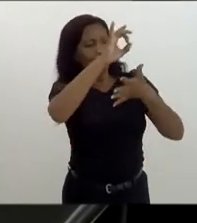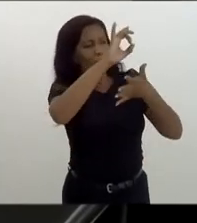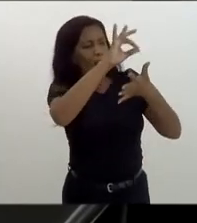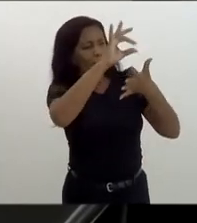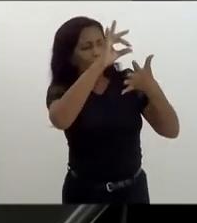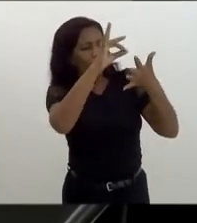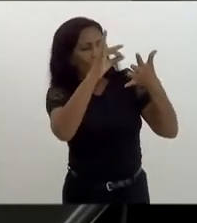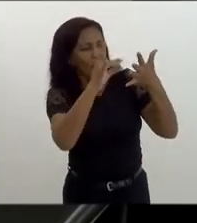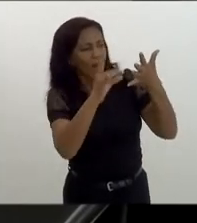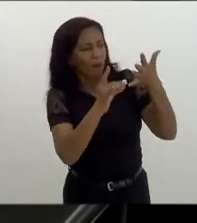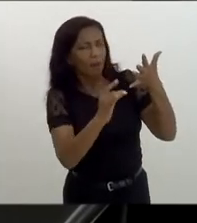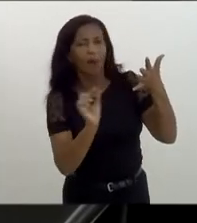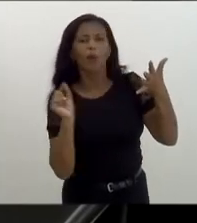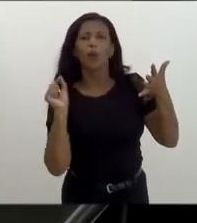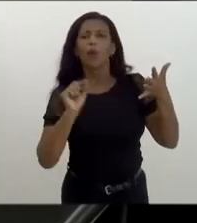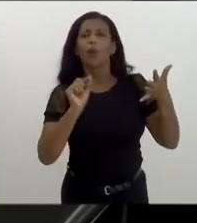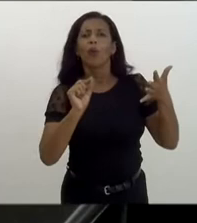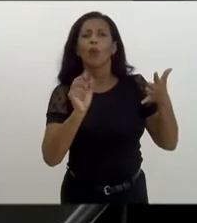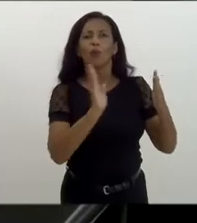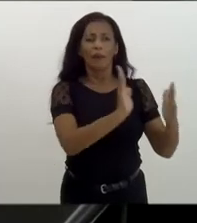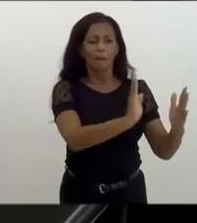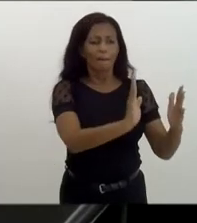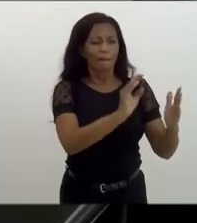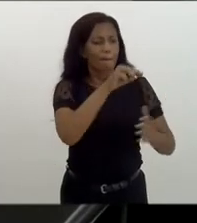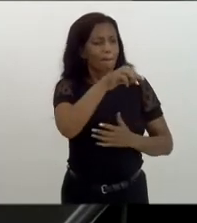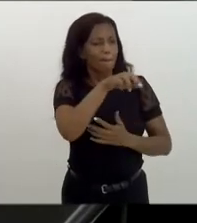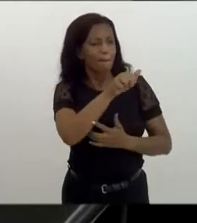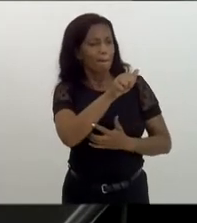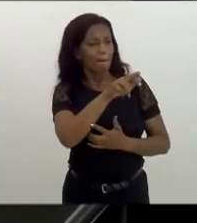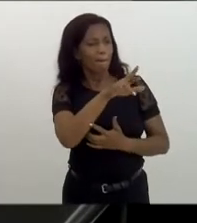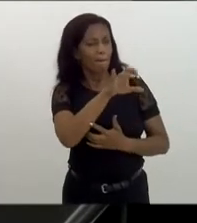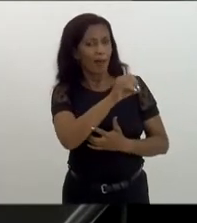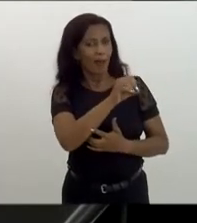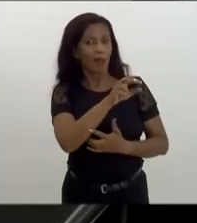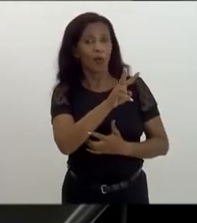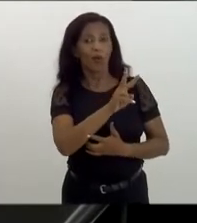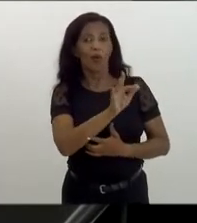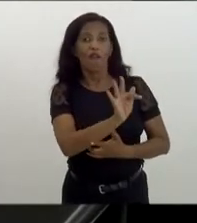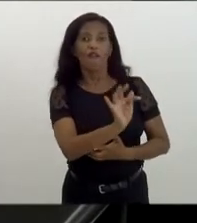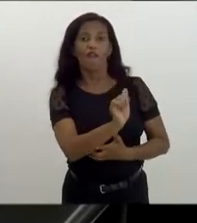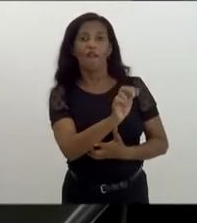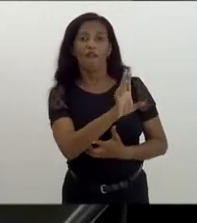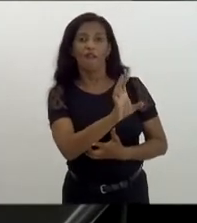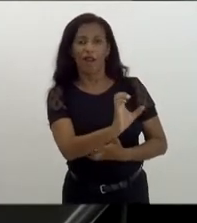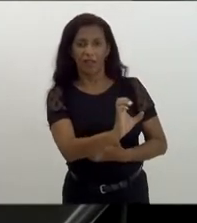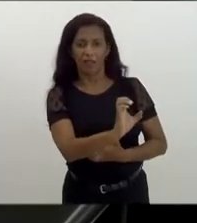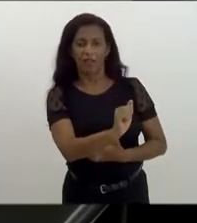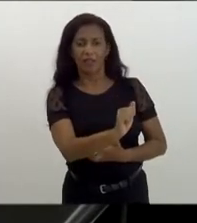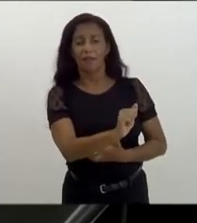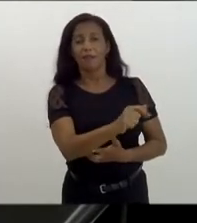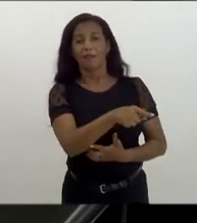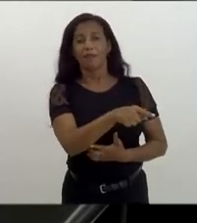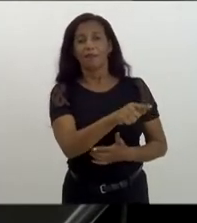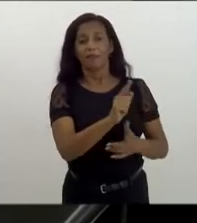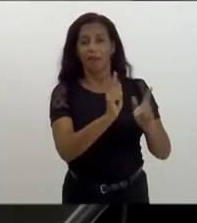é é a passagem da macrofase ativo para liquidação